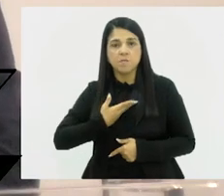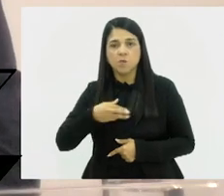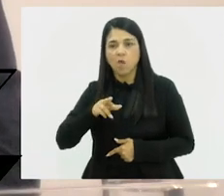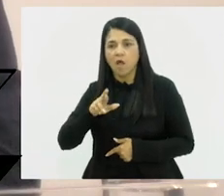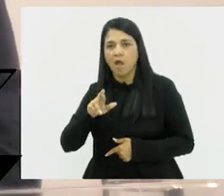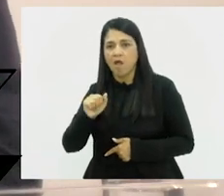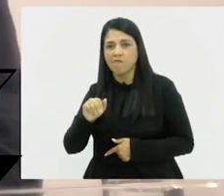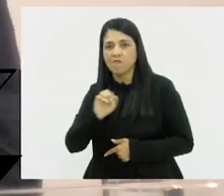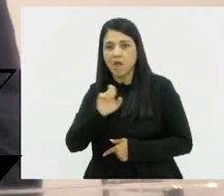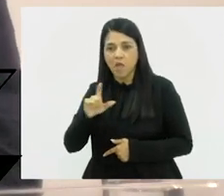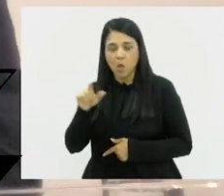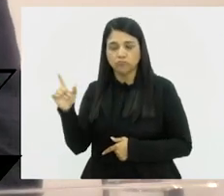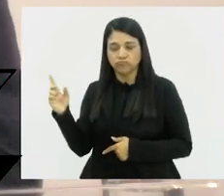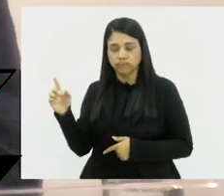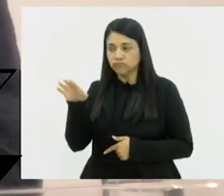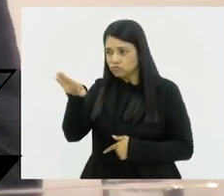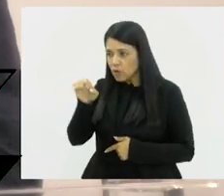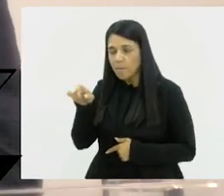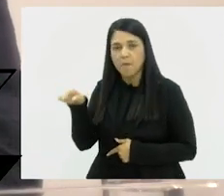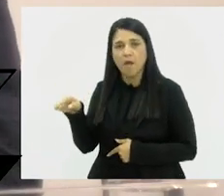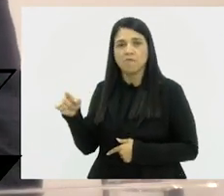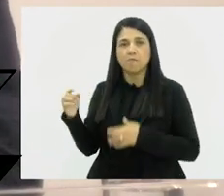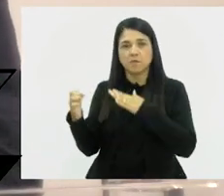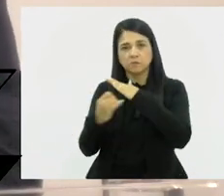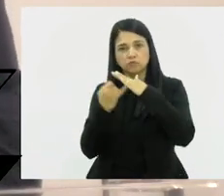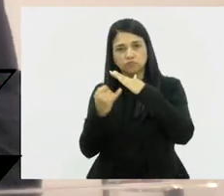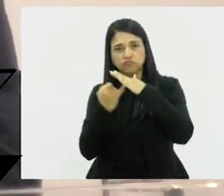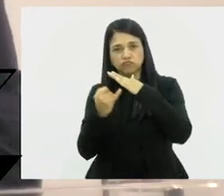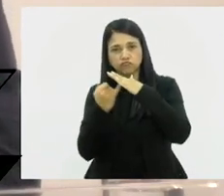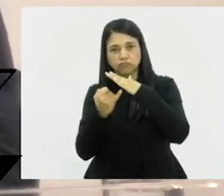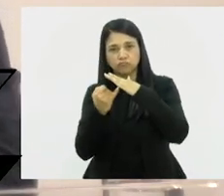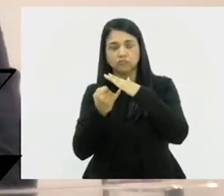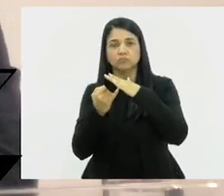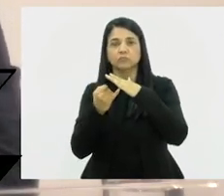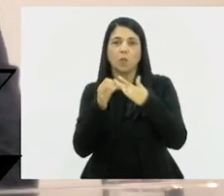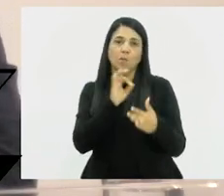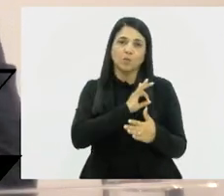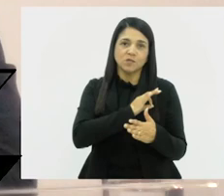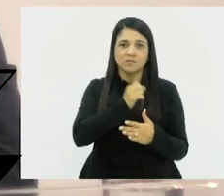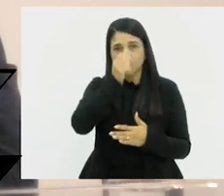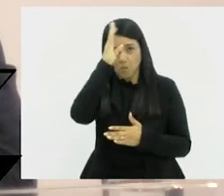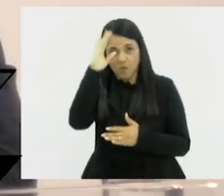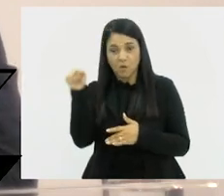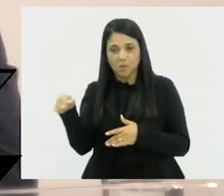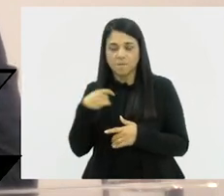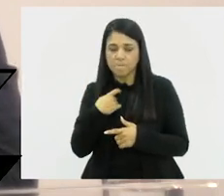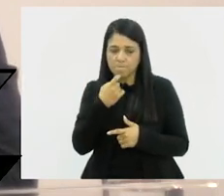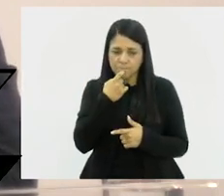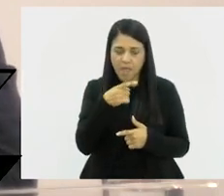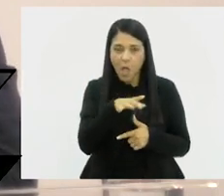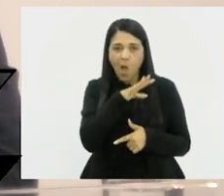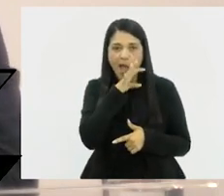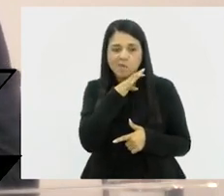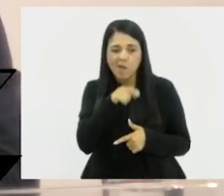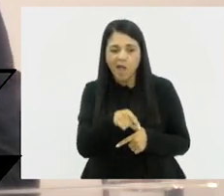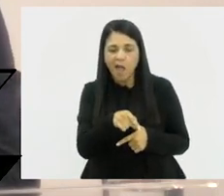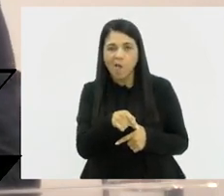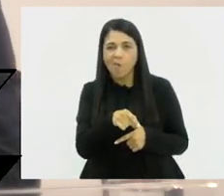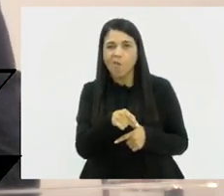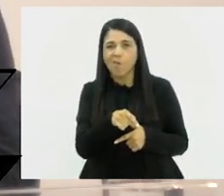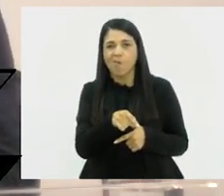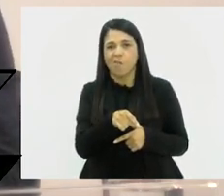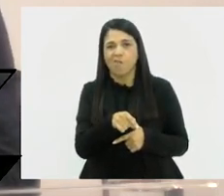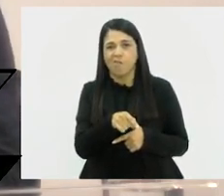Rafael era a pessoa chamada por essas instituições para chegar perto desses animais. Animais